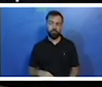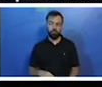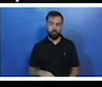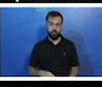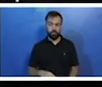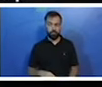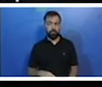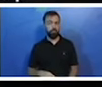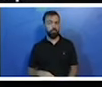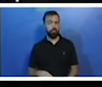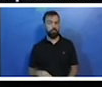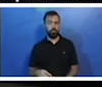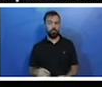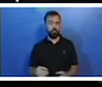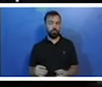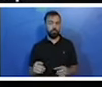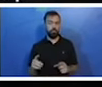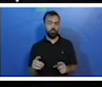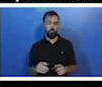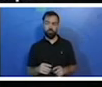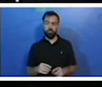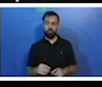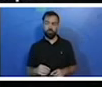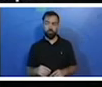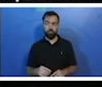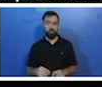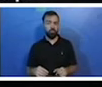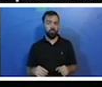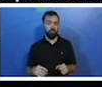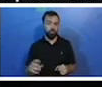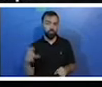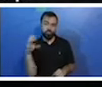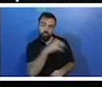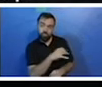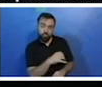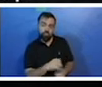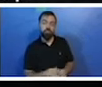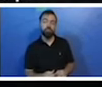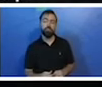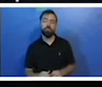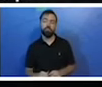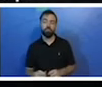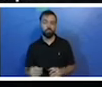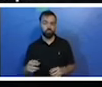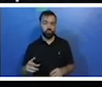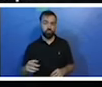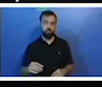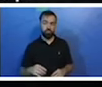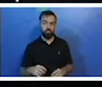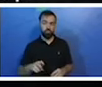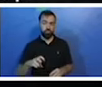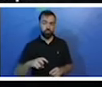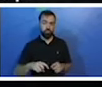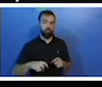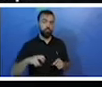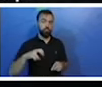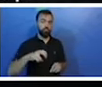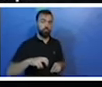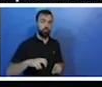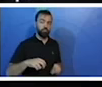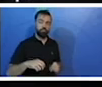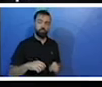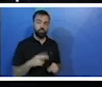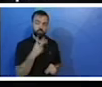8 atletas, tá? Então, é uma corrida também, não deixa de ser corrida, tá? Mas ela é um